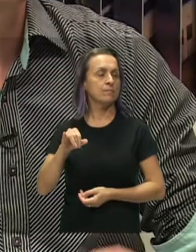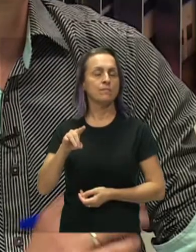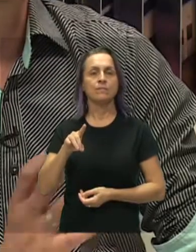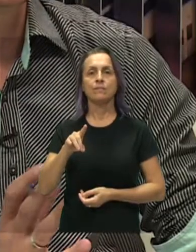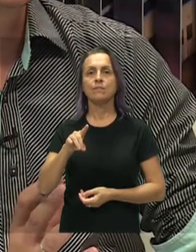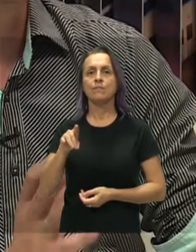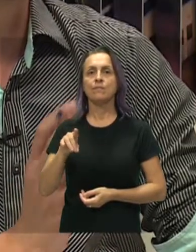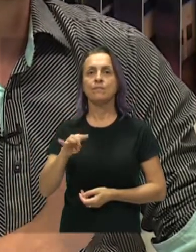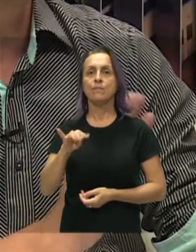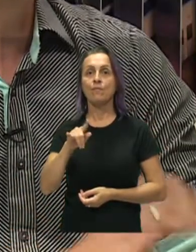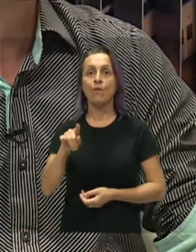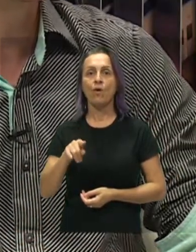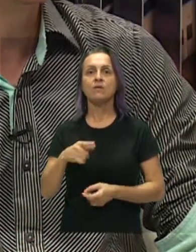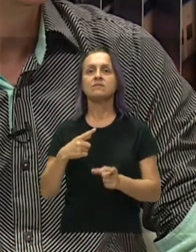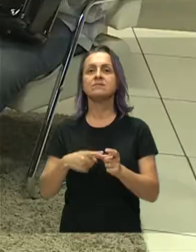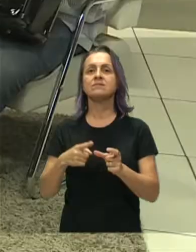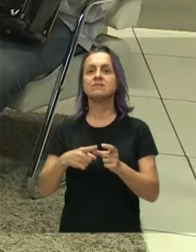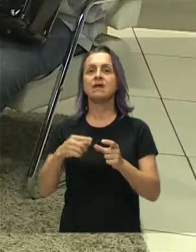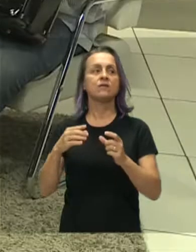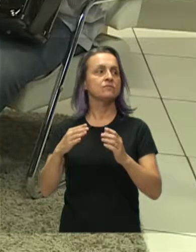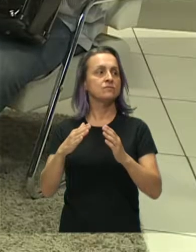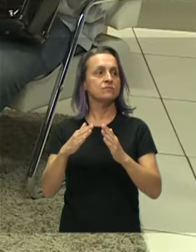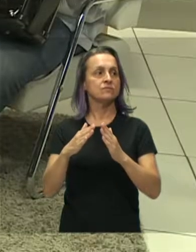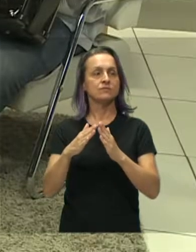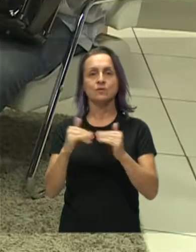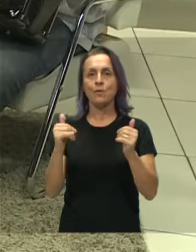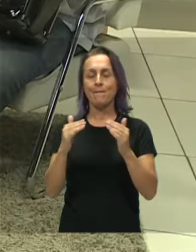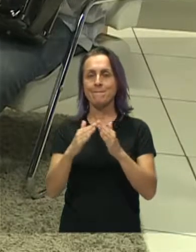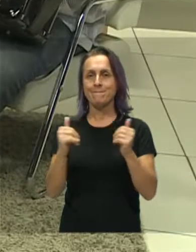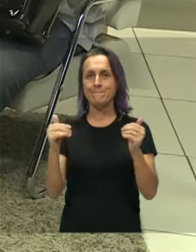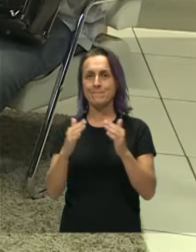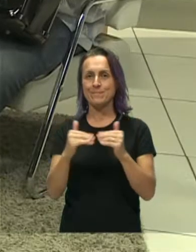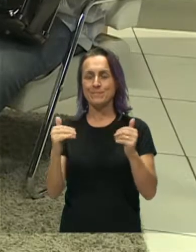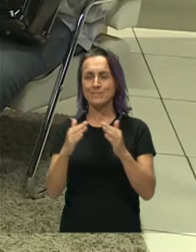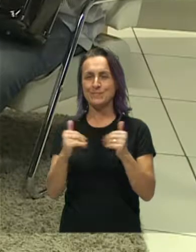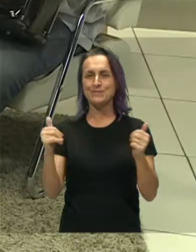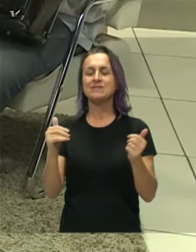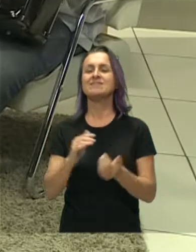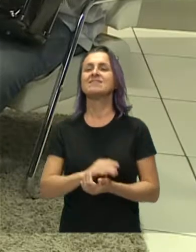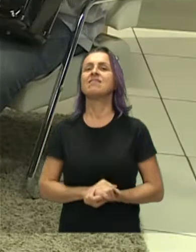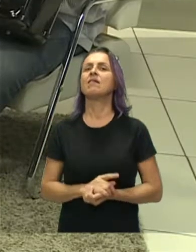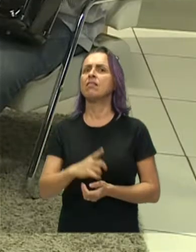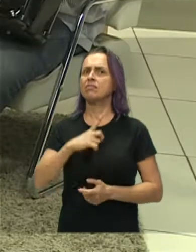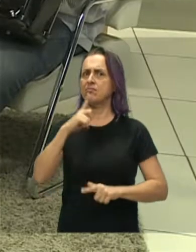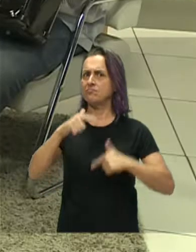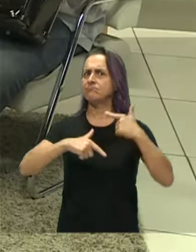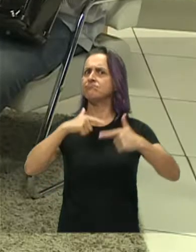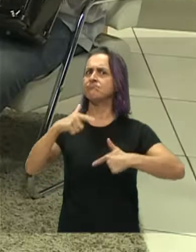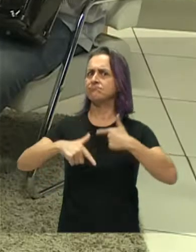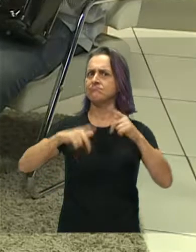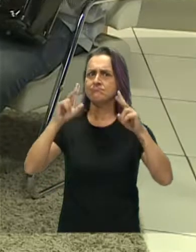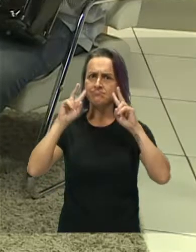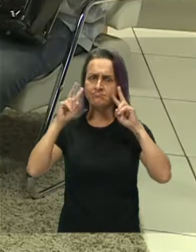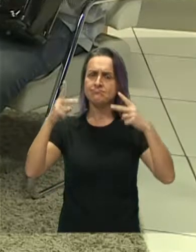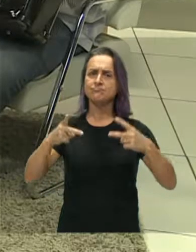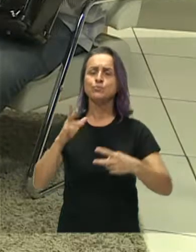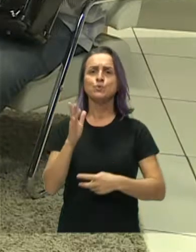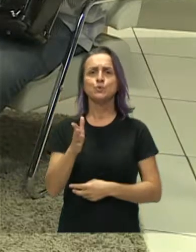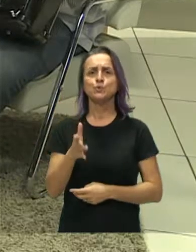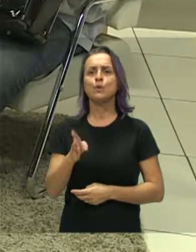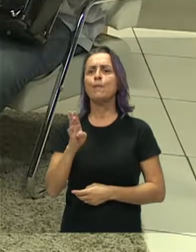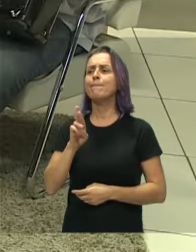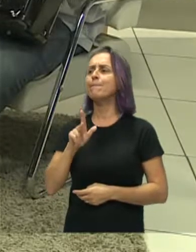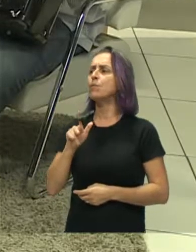de compositor e instrumentista, já um trabalho reconhecido. Bruno, você é hoje um